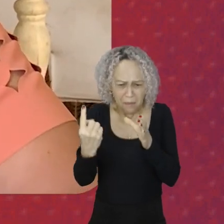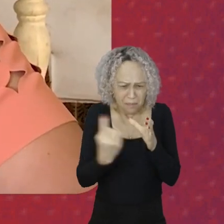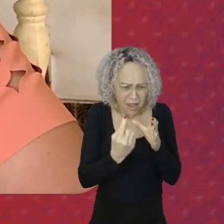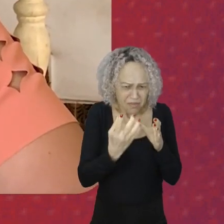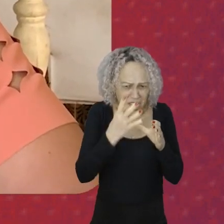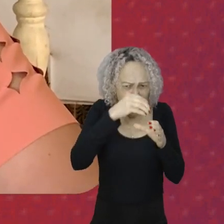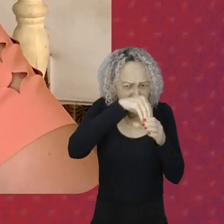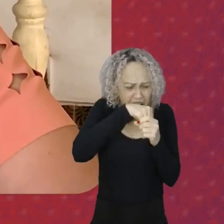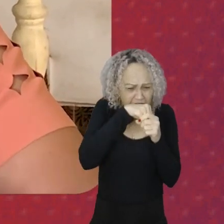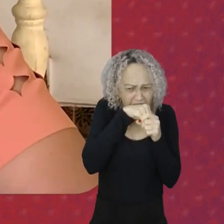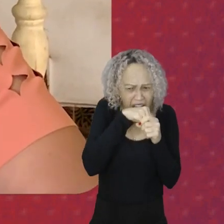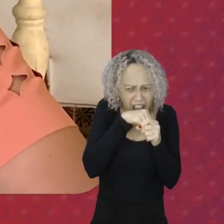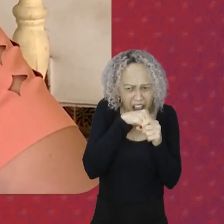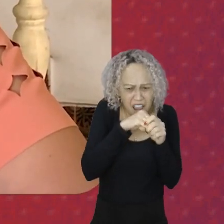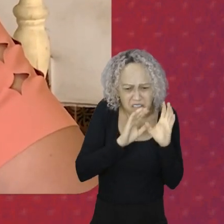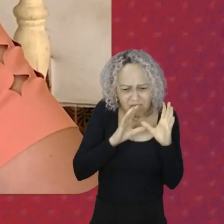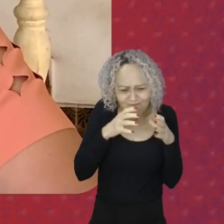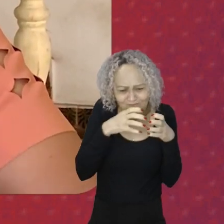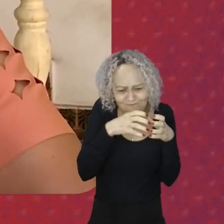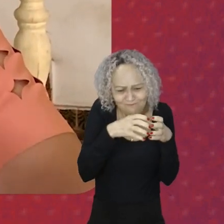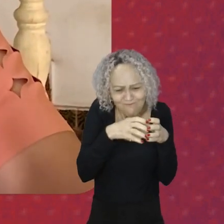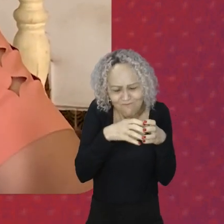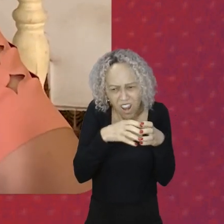um papel fundamental nisso.